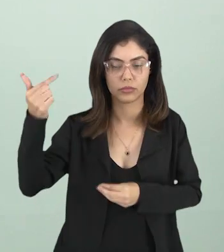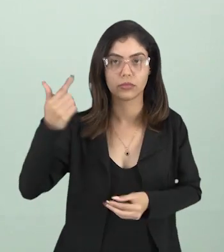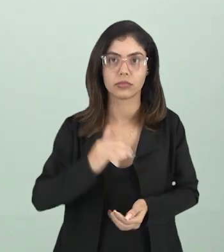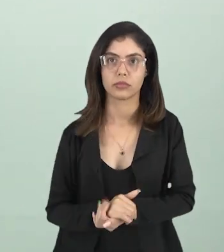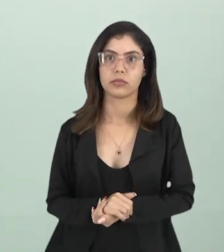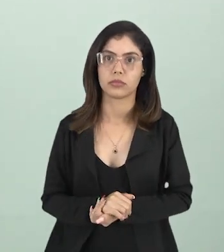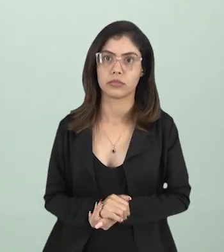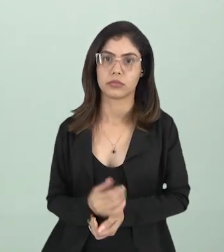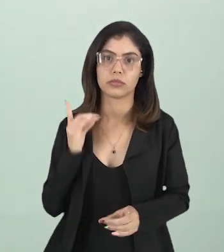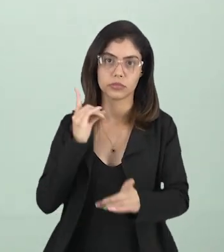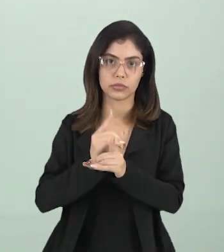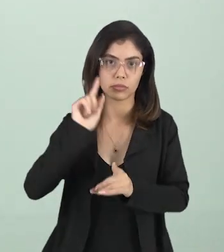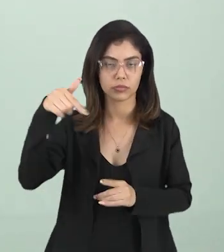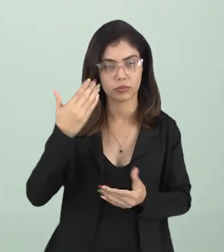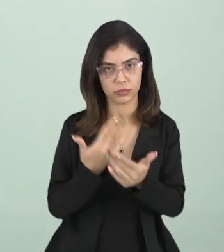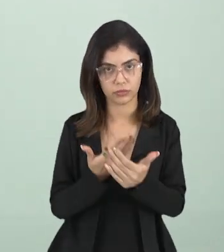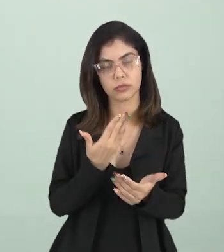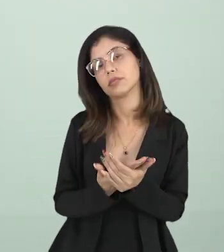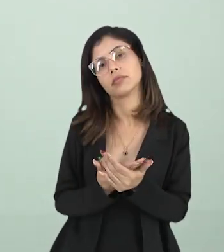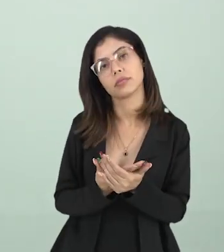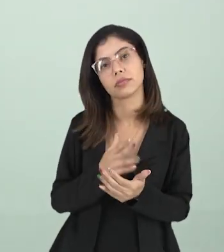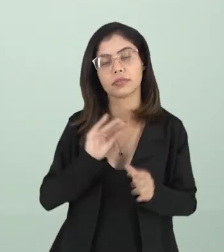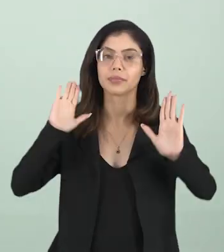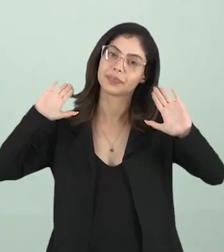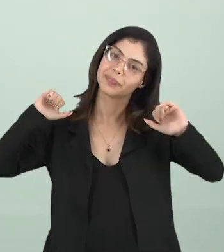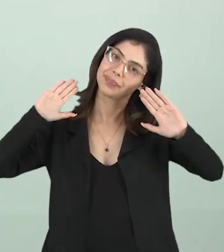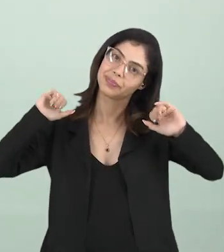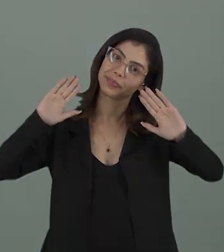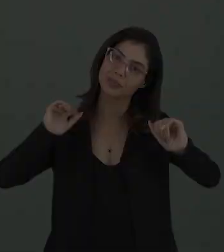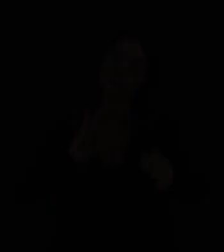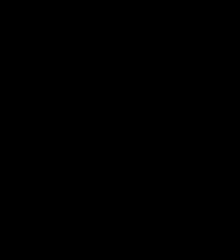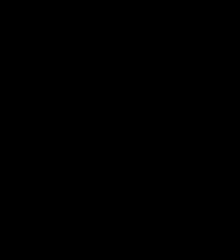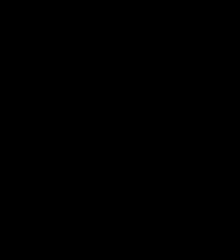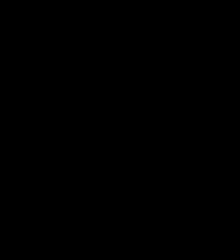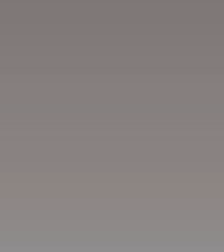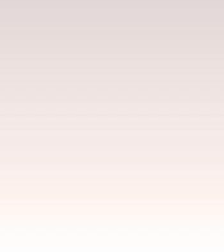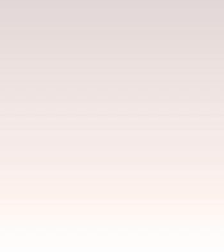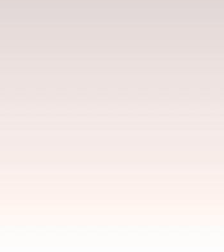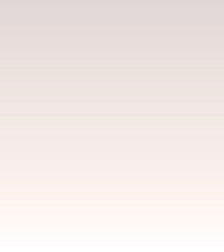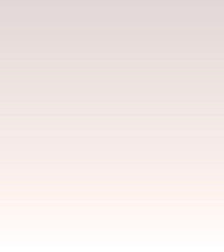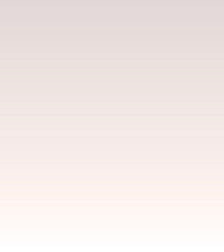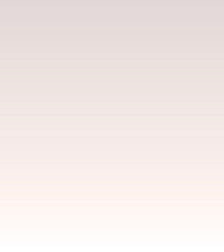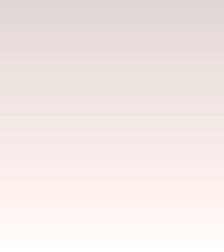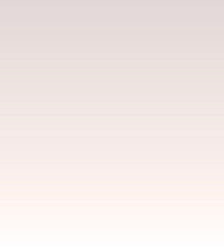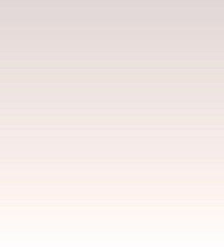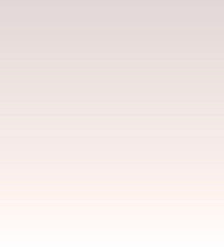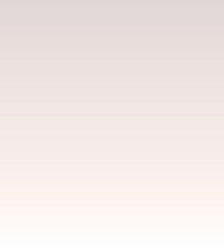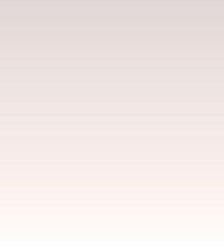e a gente se encontra na nossa próxima aula. Tchau!